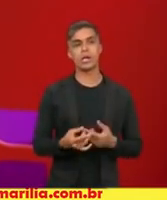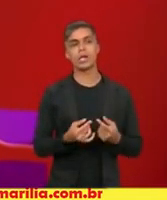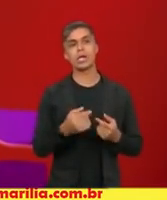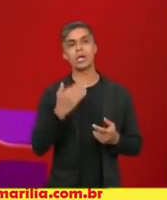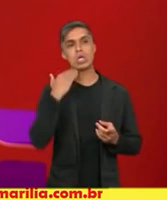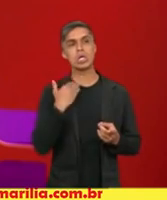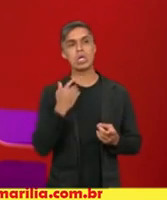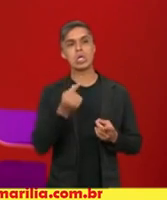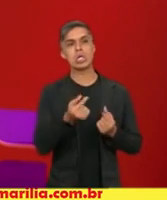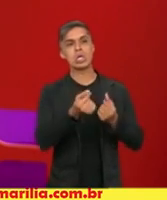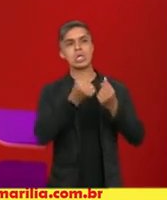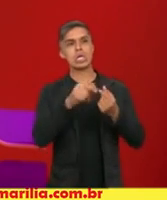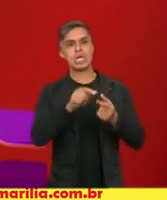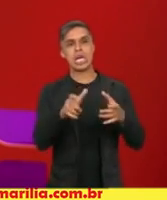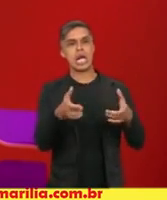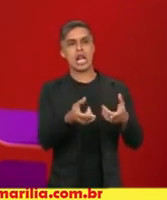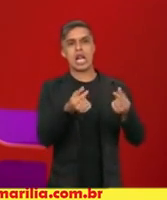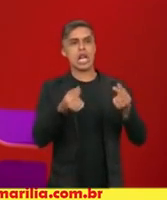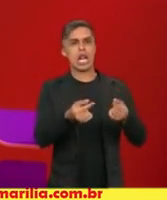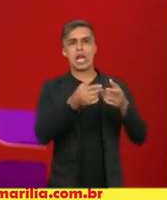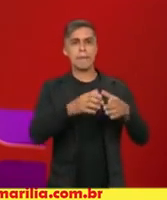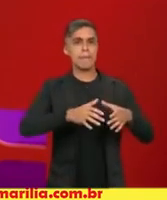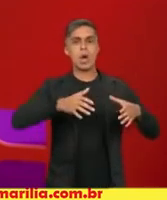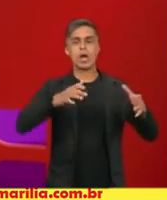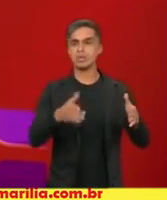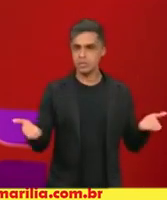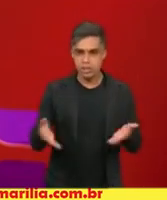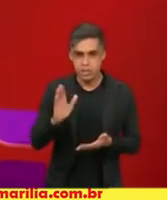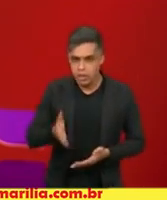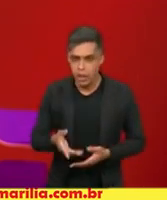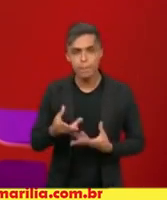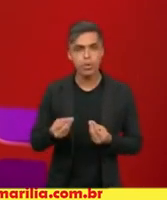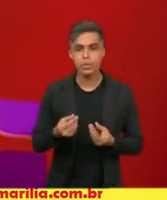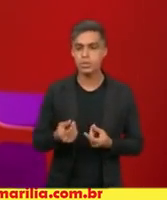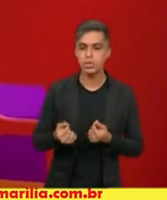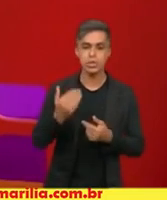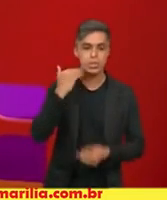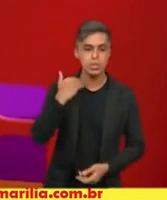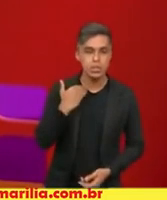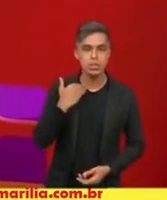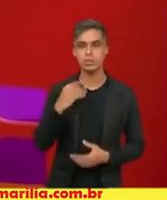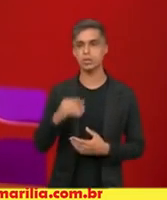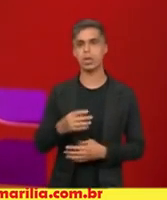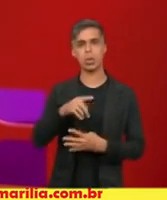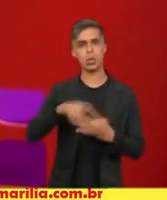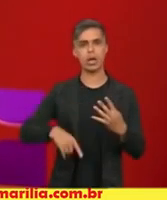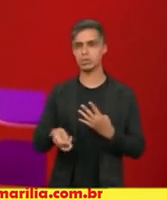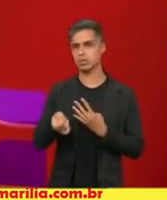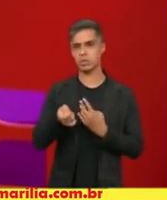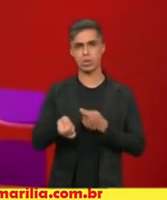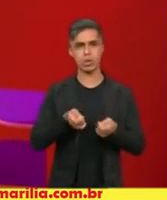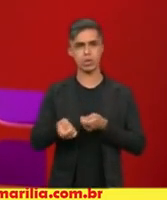ainda mais agressiva e gritante do que a atual.Atualmente já é muito gritante, né, a concentração bancária no Brasil. São 4 bancos que controlam, né, o